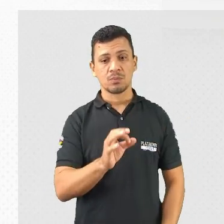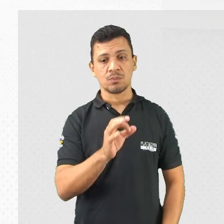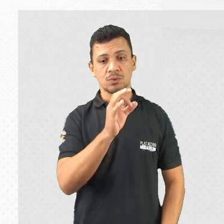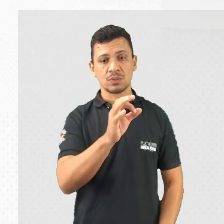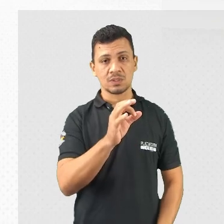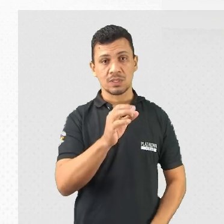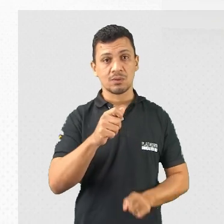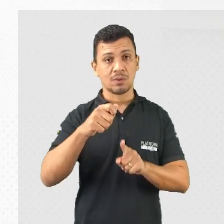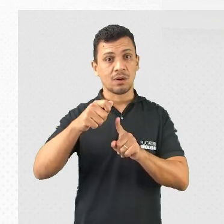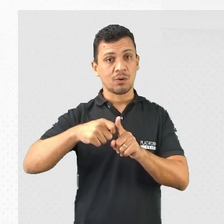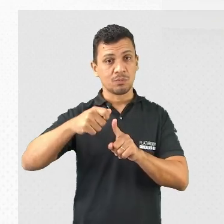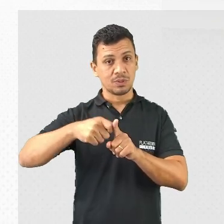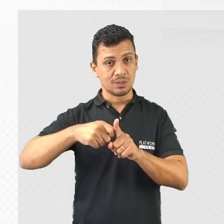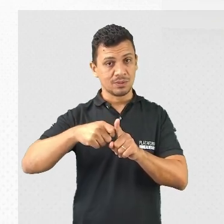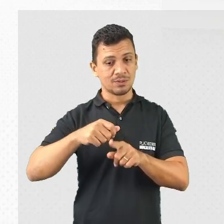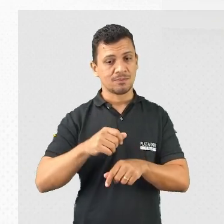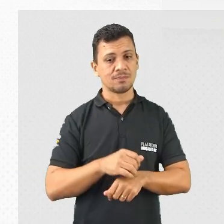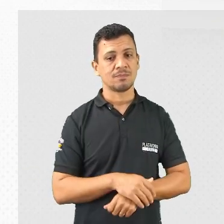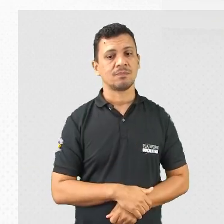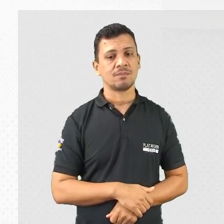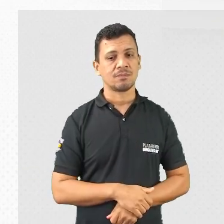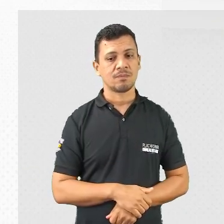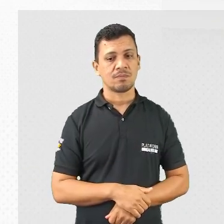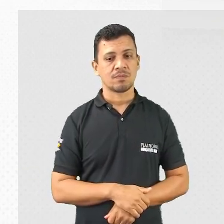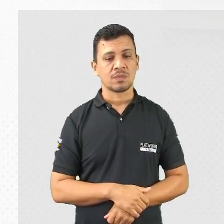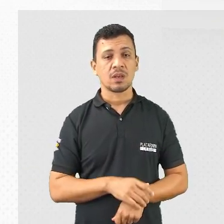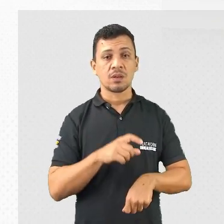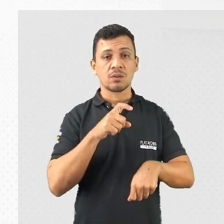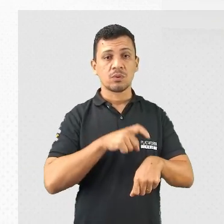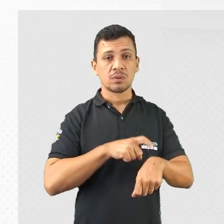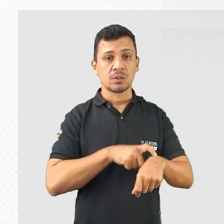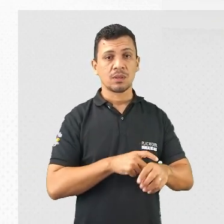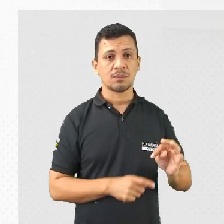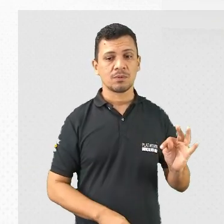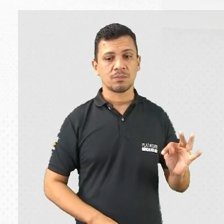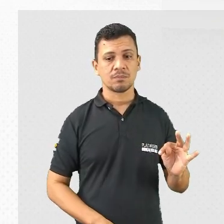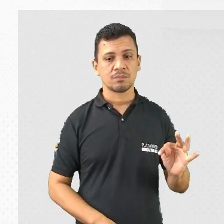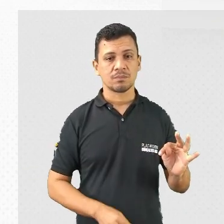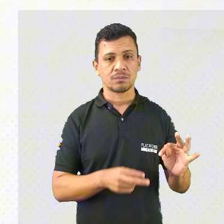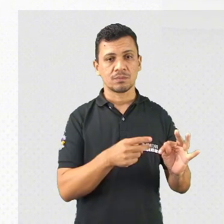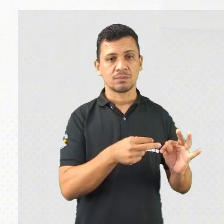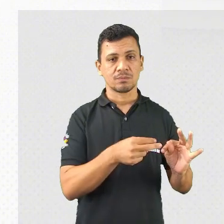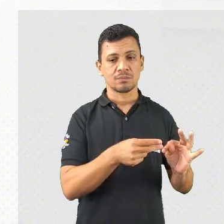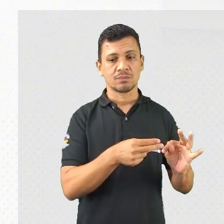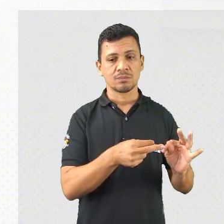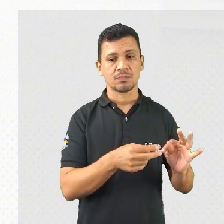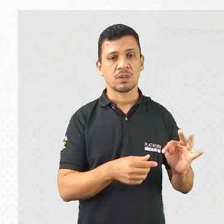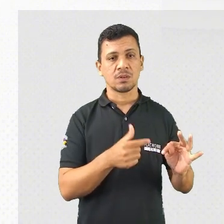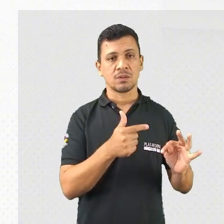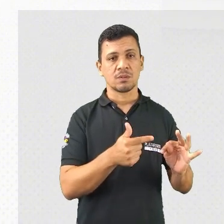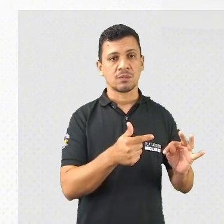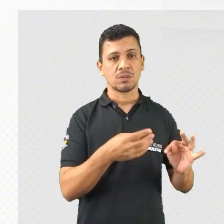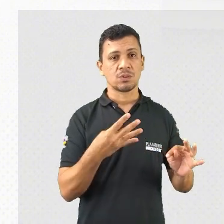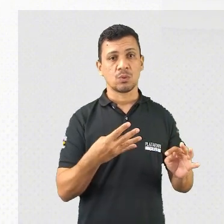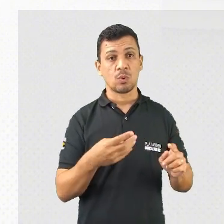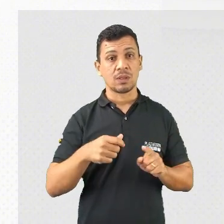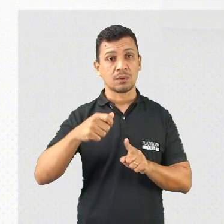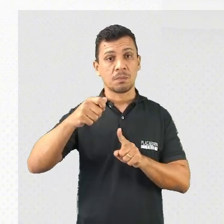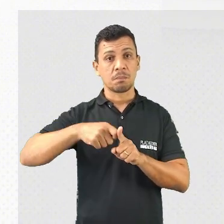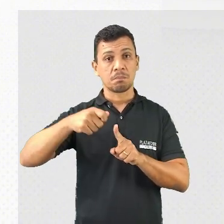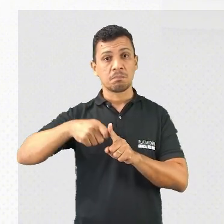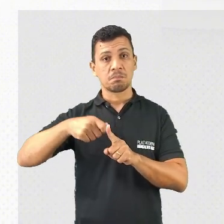ao mês, certo? E o meu tempo é de 24